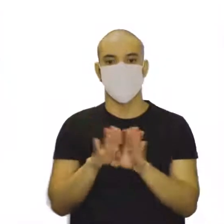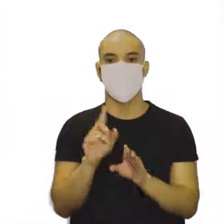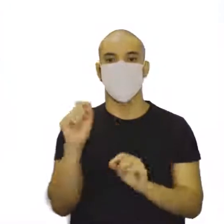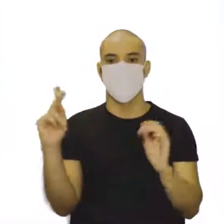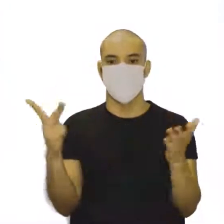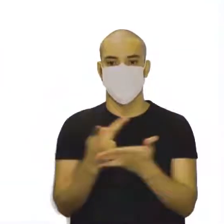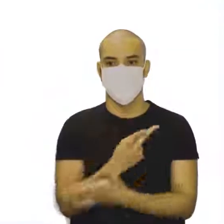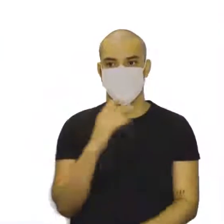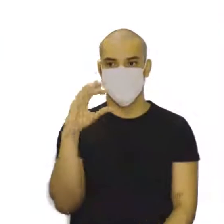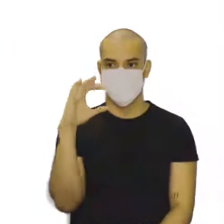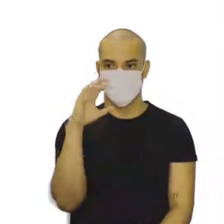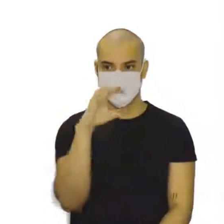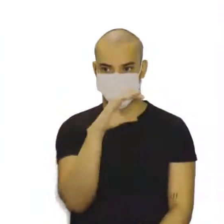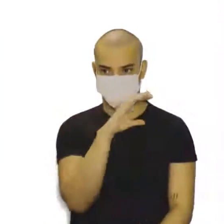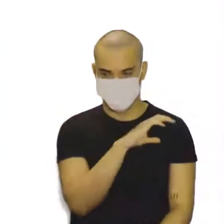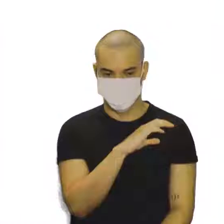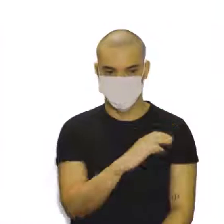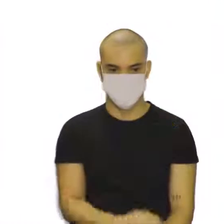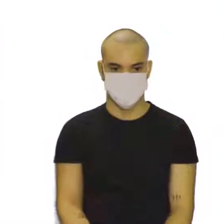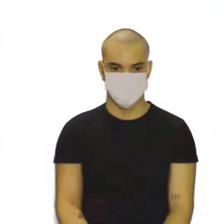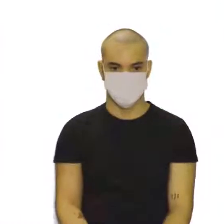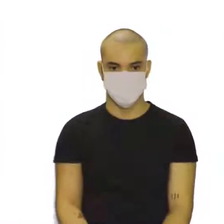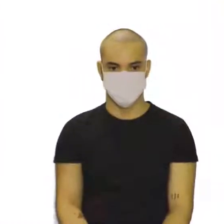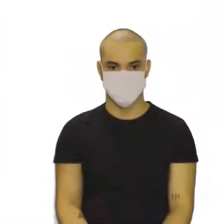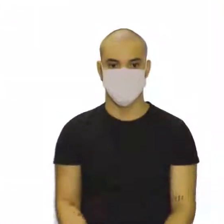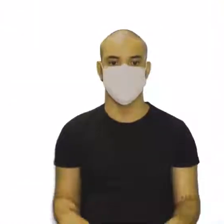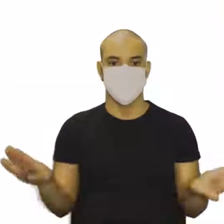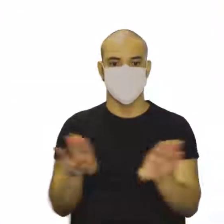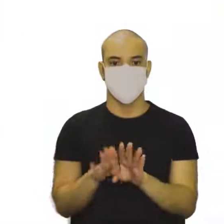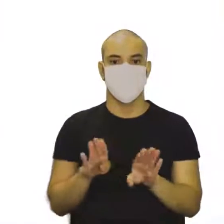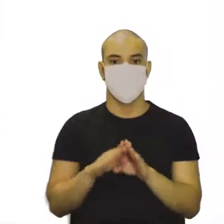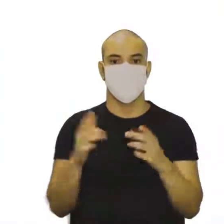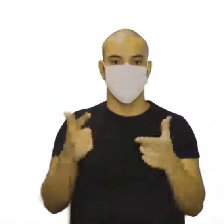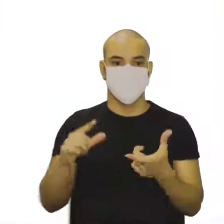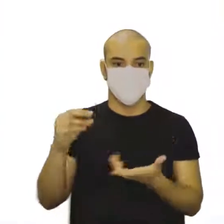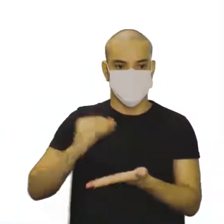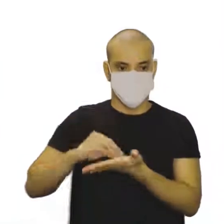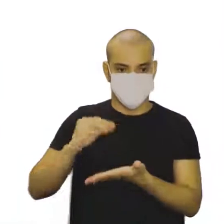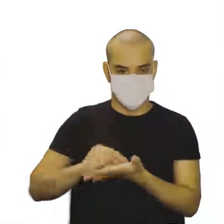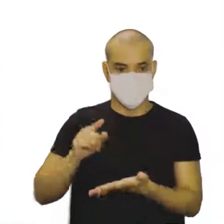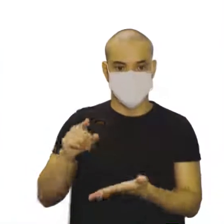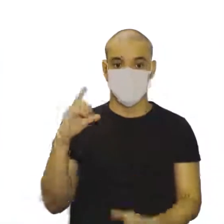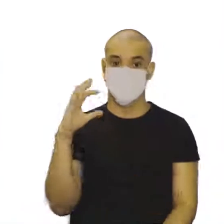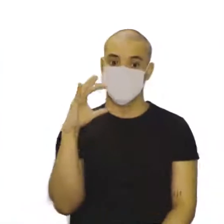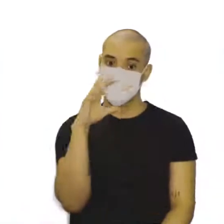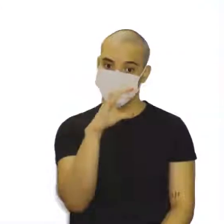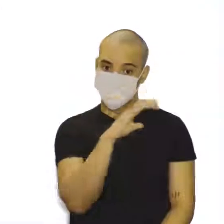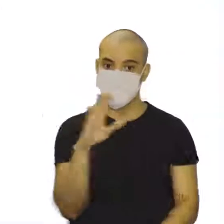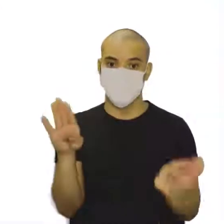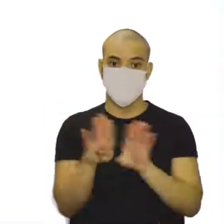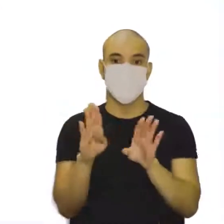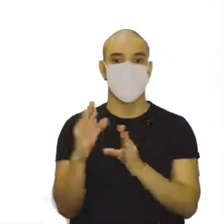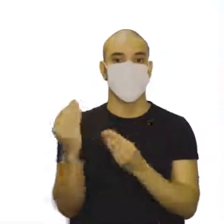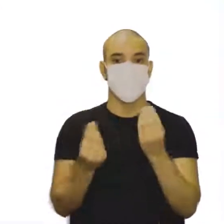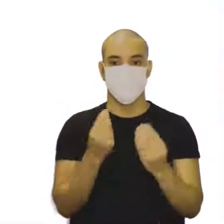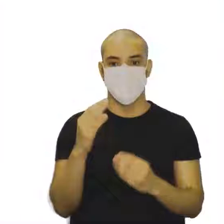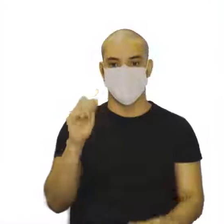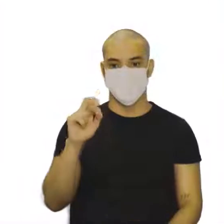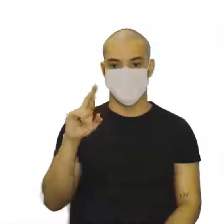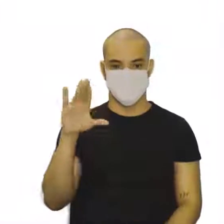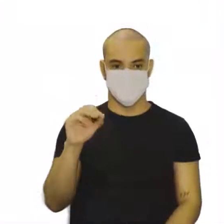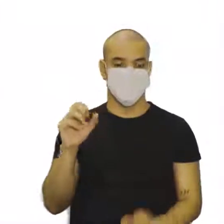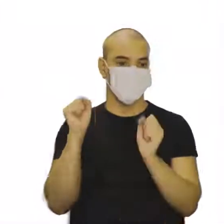ter aquecimento daquele ponto. No ponto da falta, este aquecimento e o formato do arco